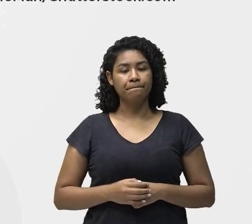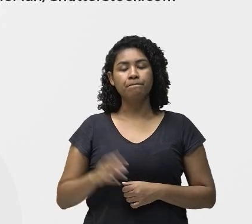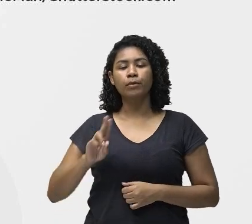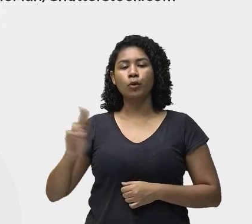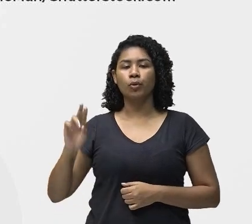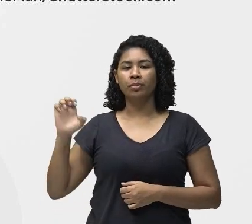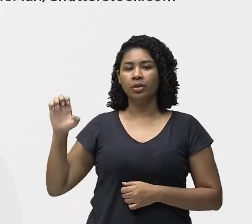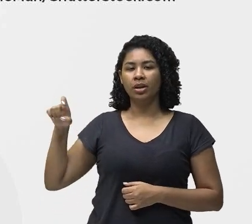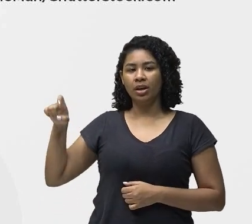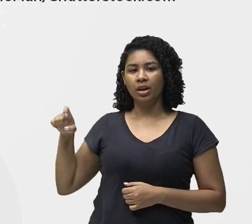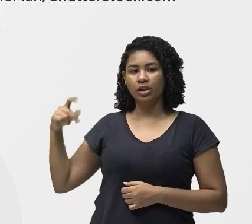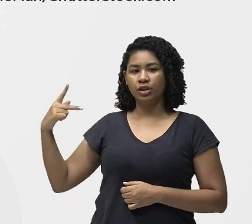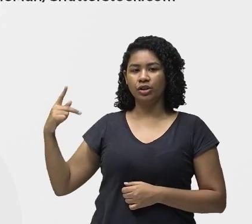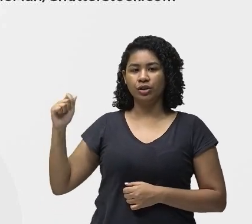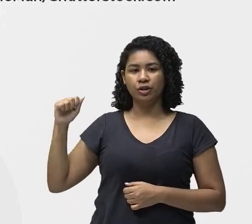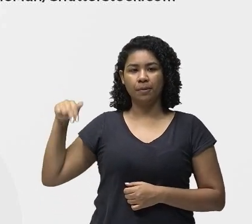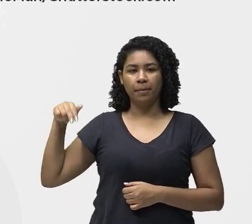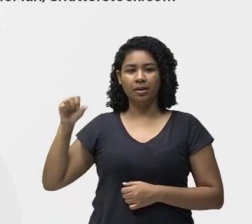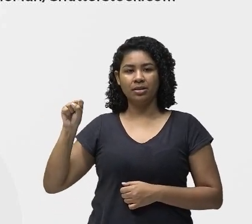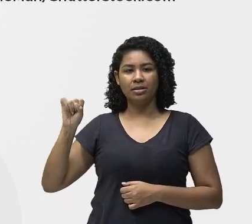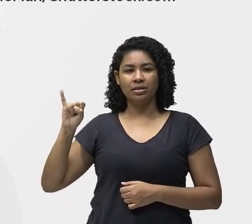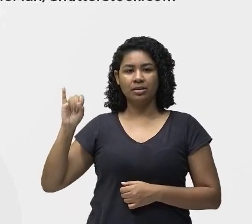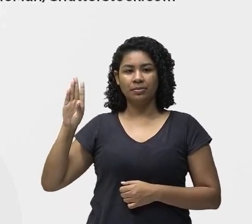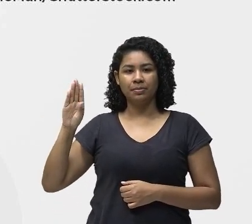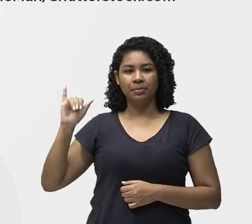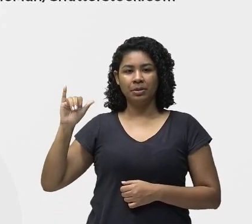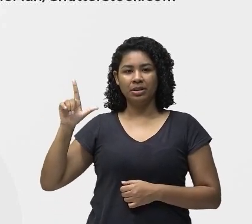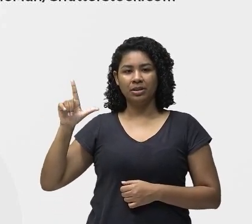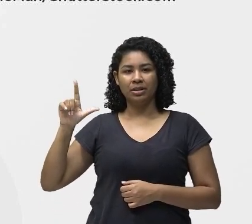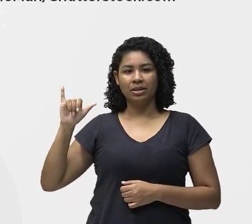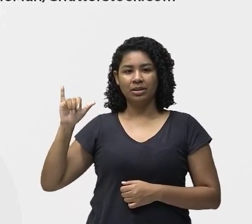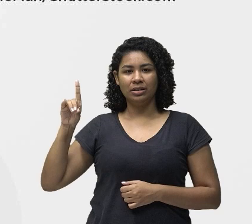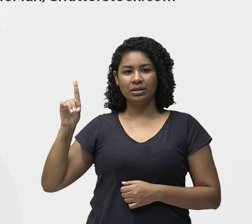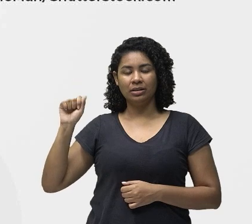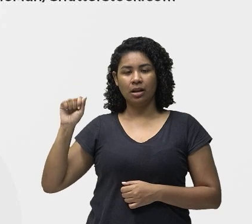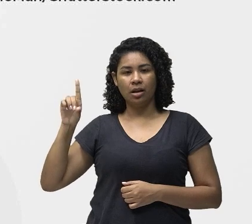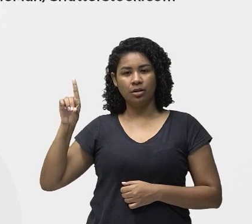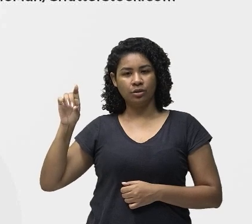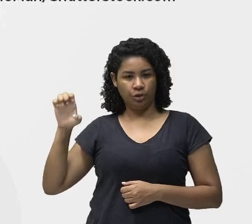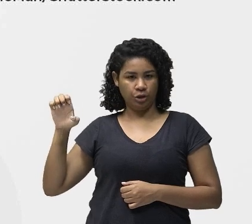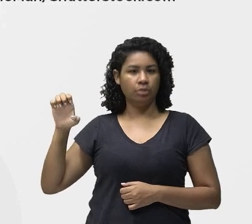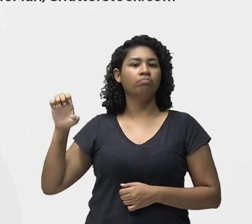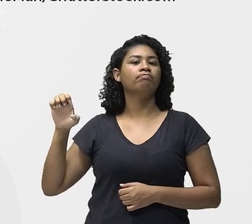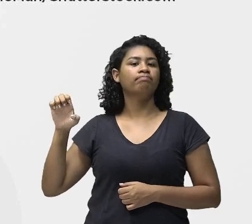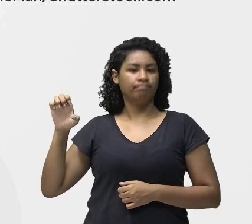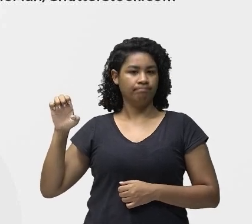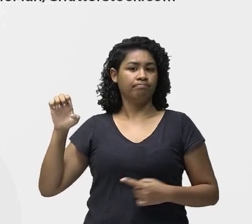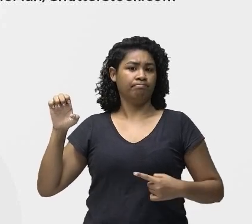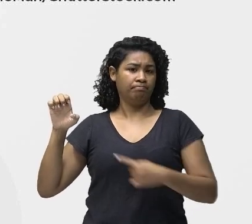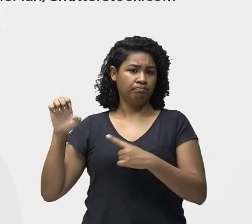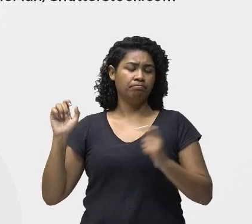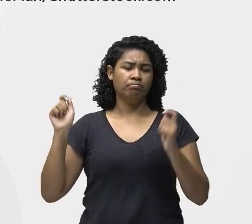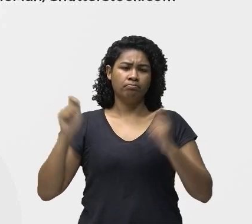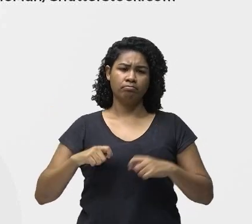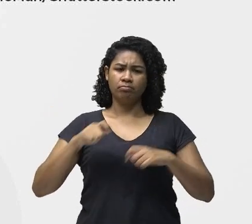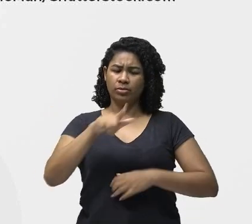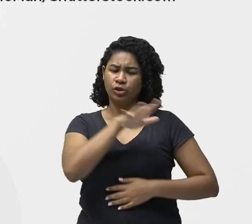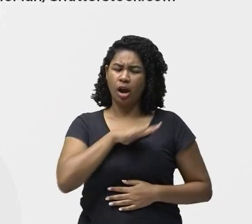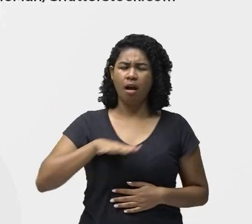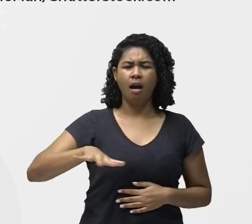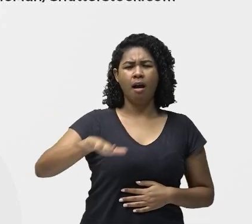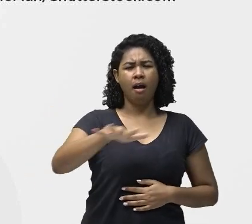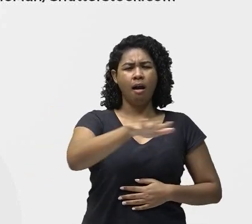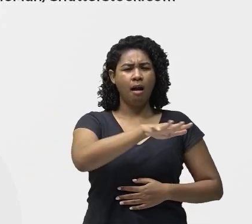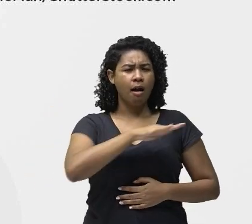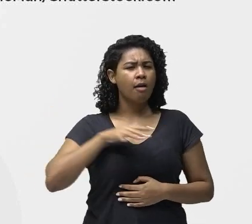Expansabilidade é a propriedade que o ar tem de aumentar de volume, ocupando todo o lugar. Como um